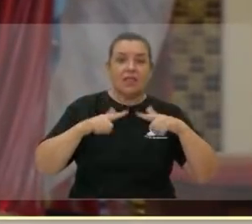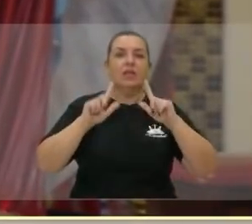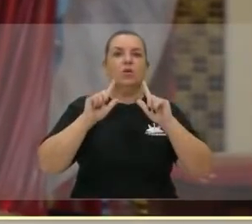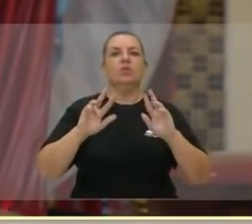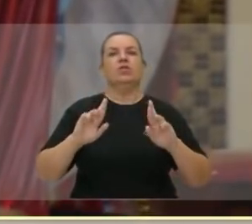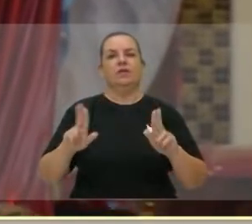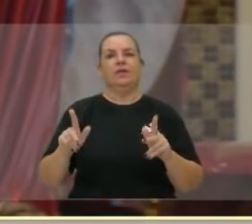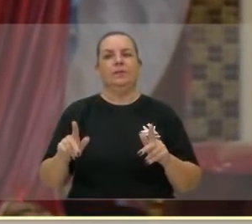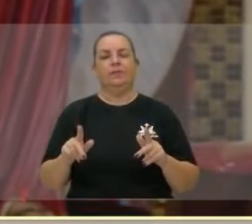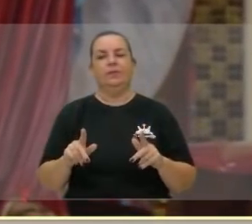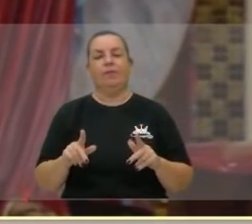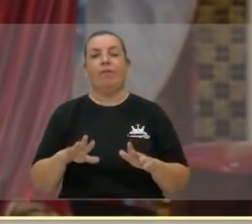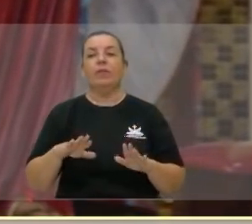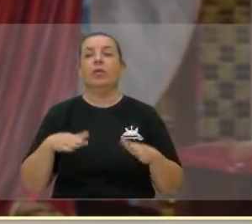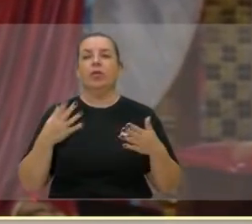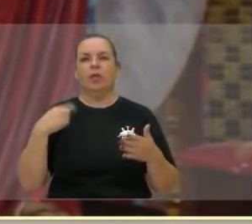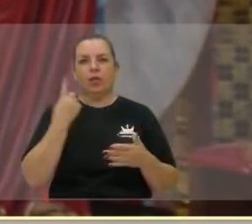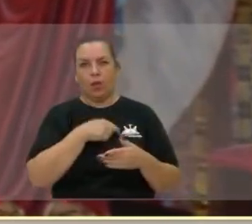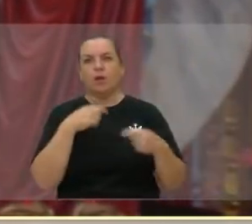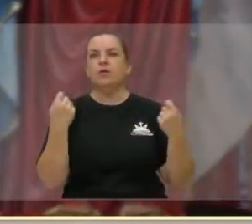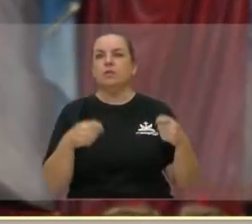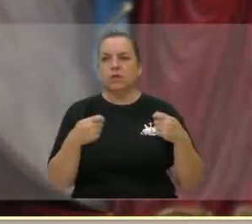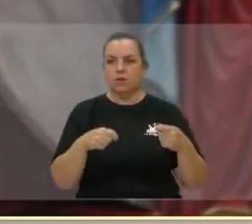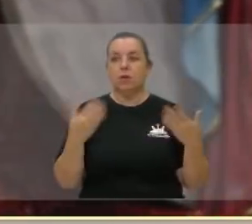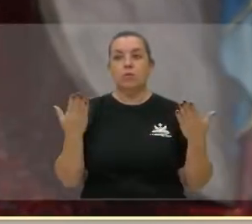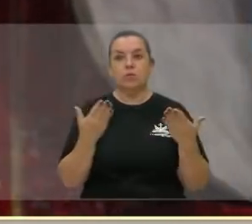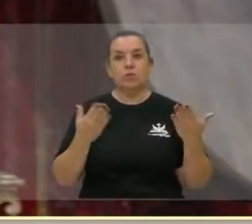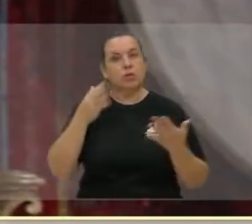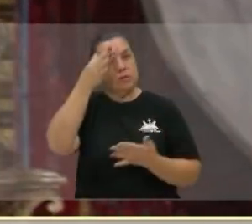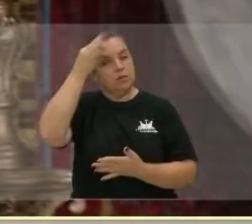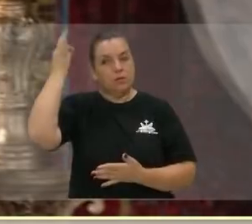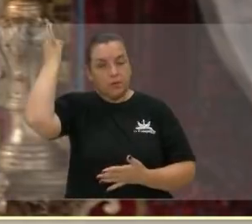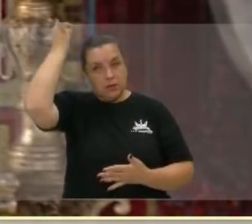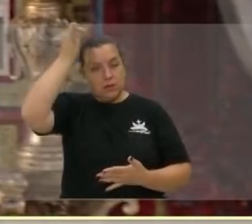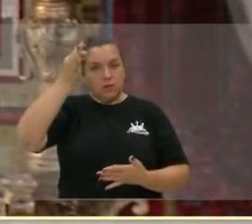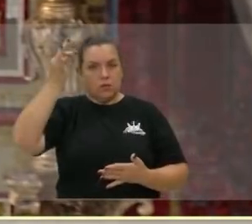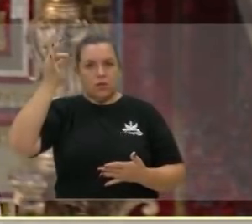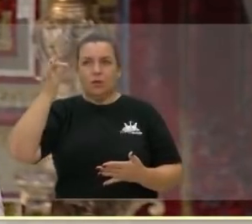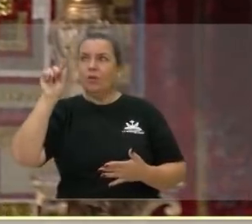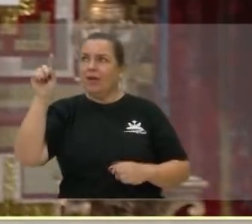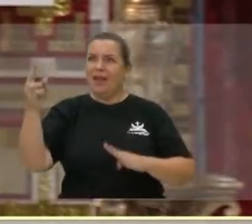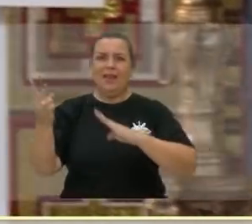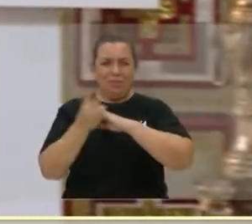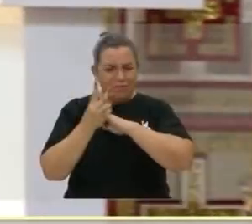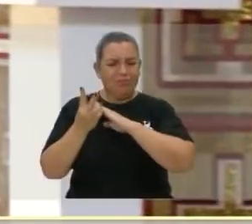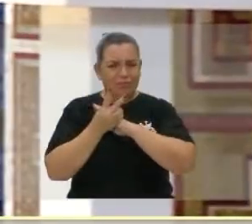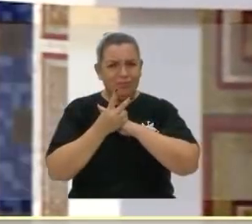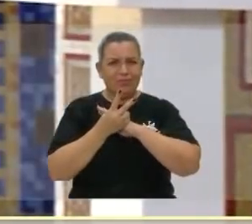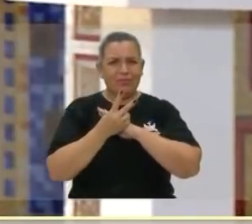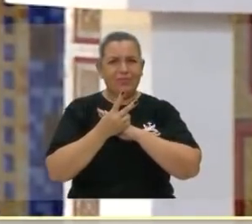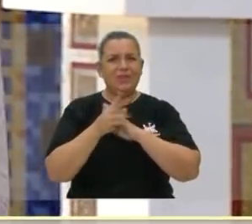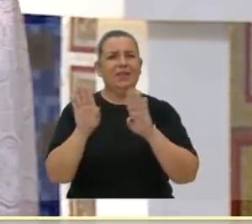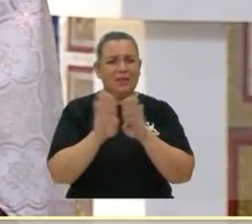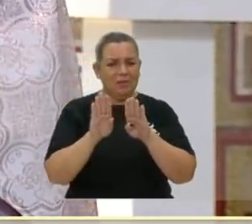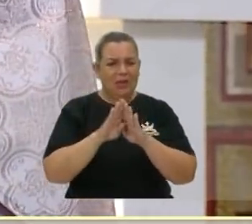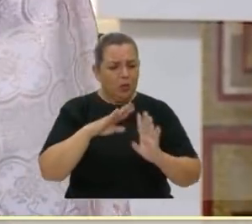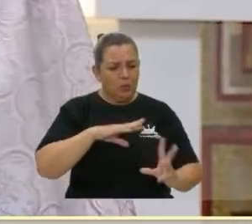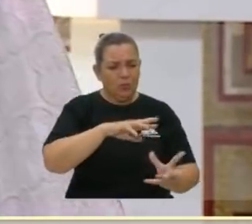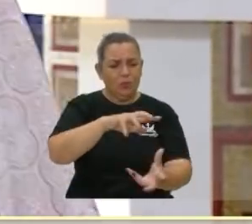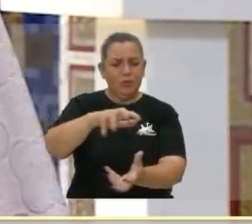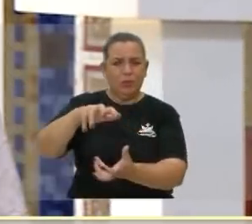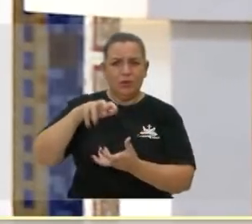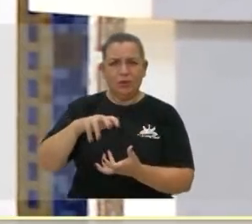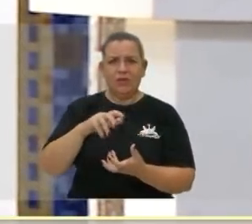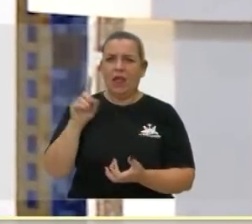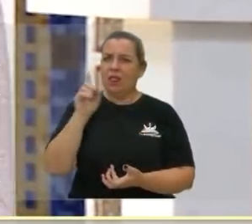irmãos, nós estamos precisando hoje do Espírito Santo como defensor do globo terrestre, e não